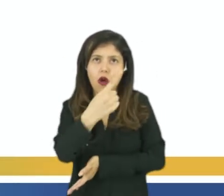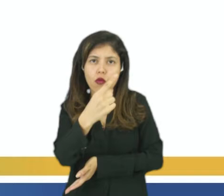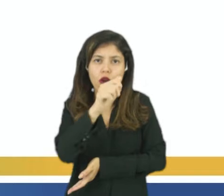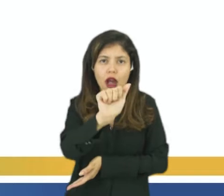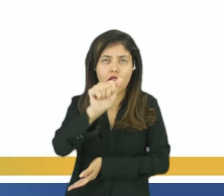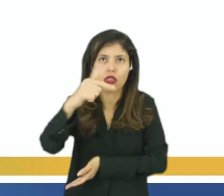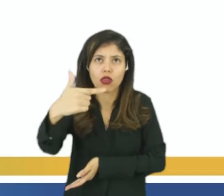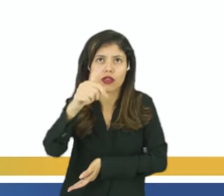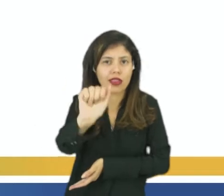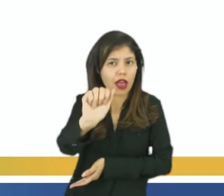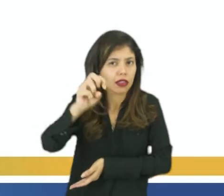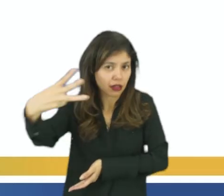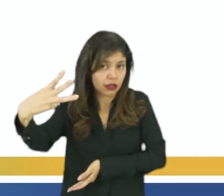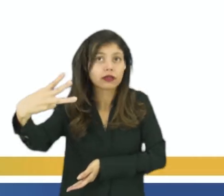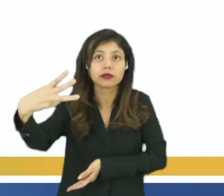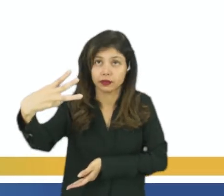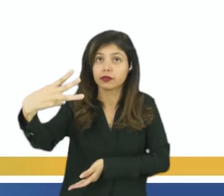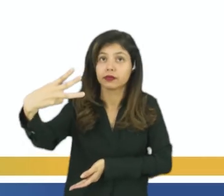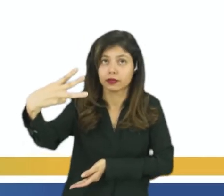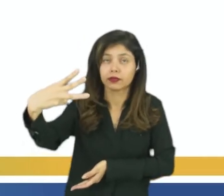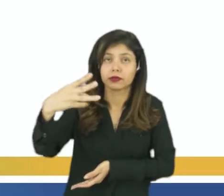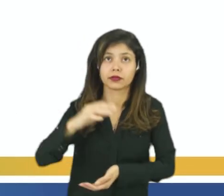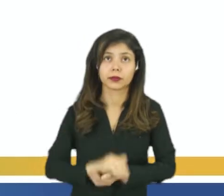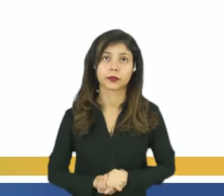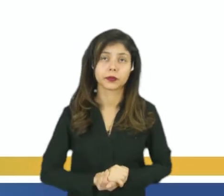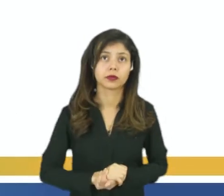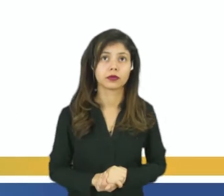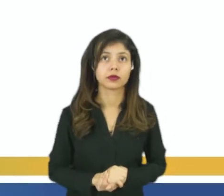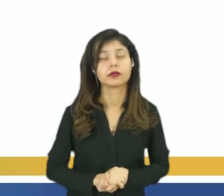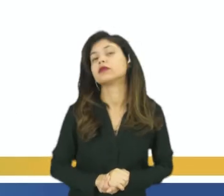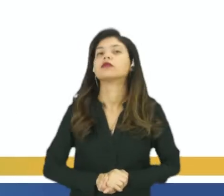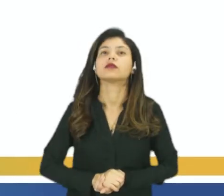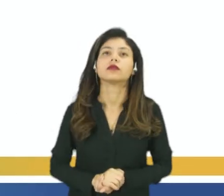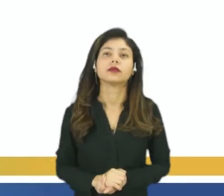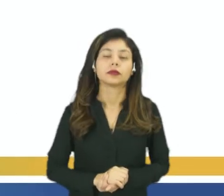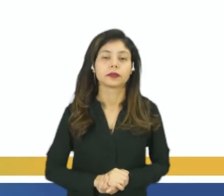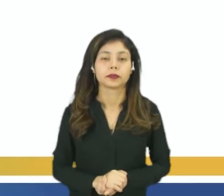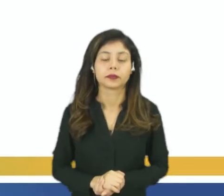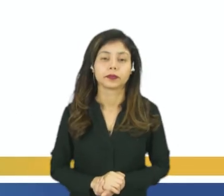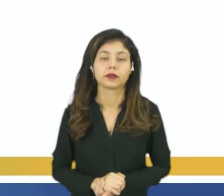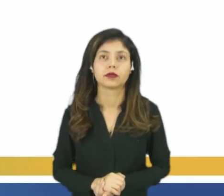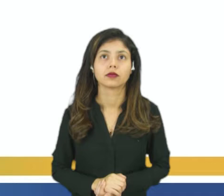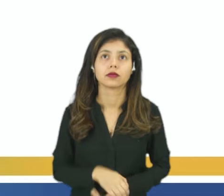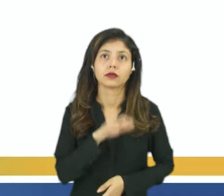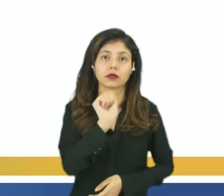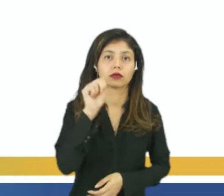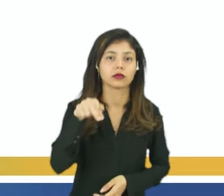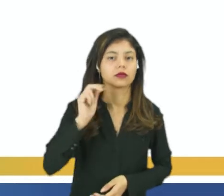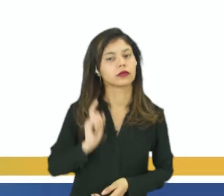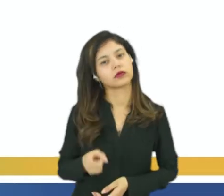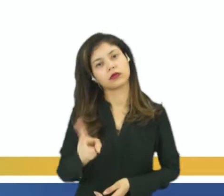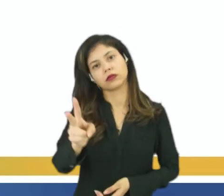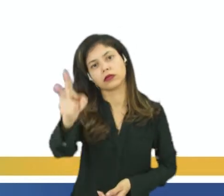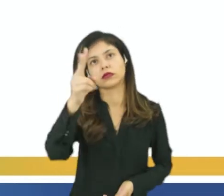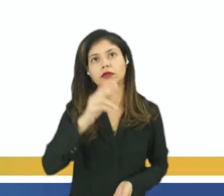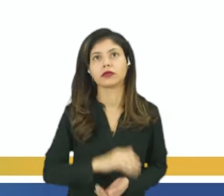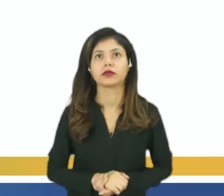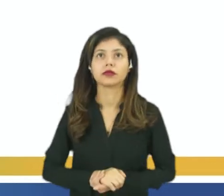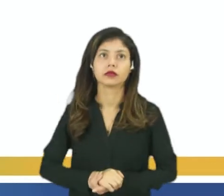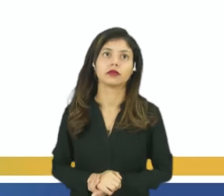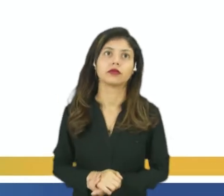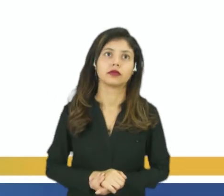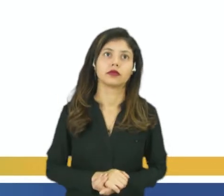são exatamente o o A1, desculpa, o A2, o A3 até o A